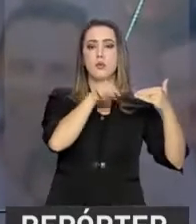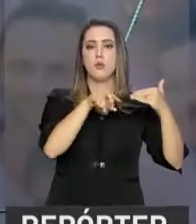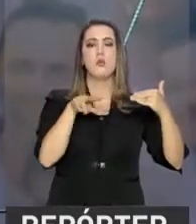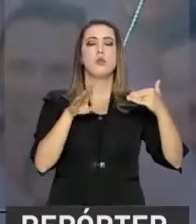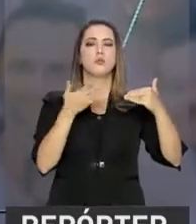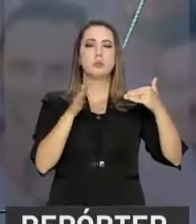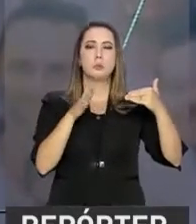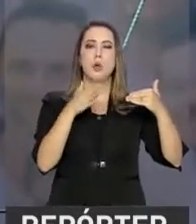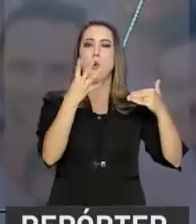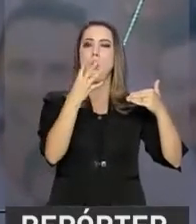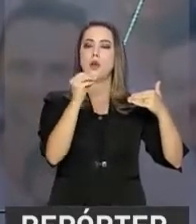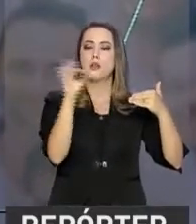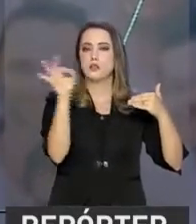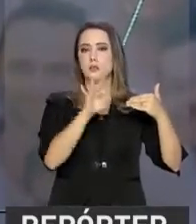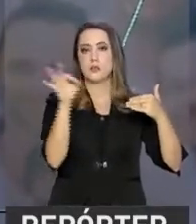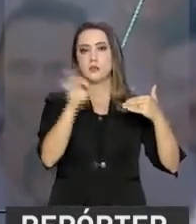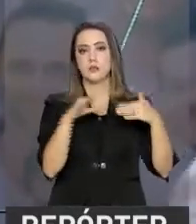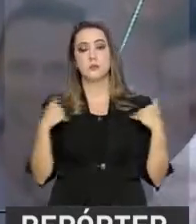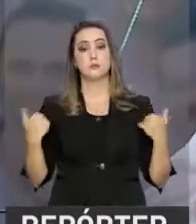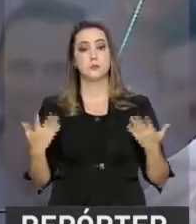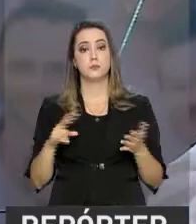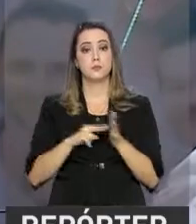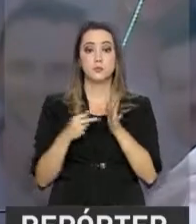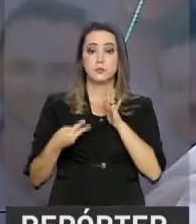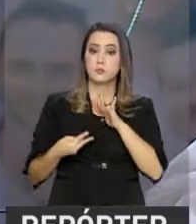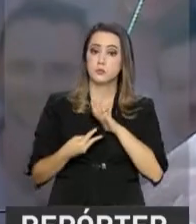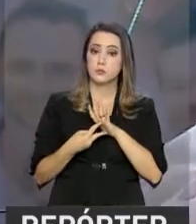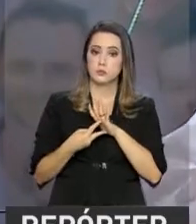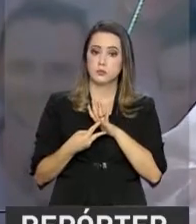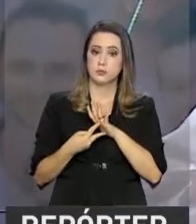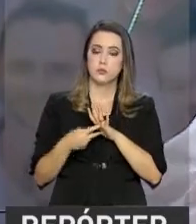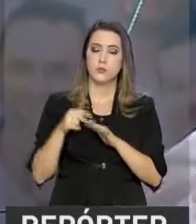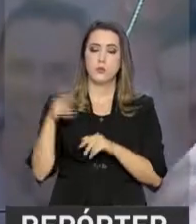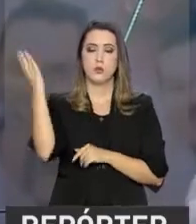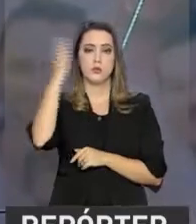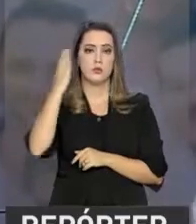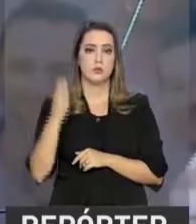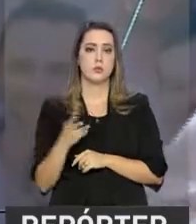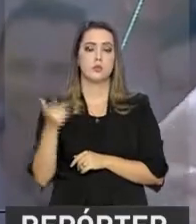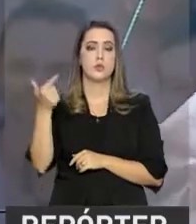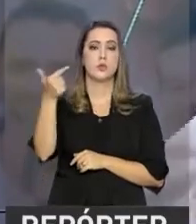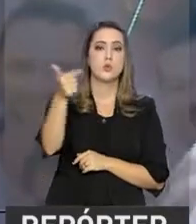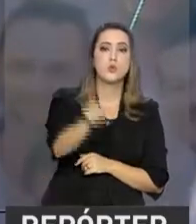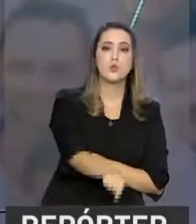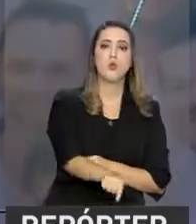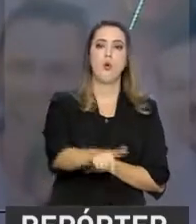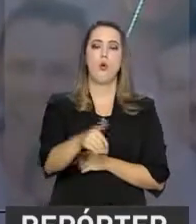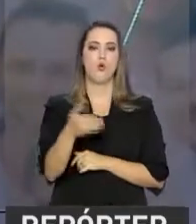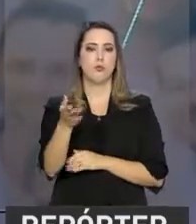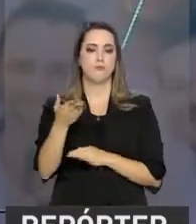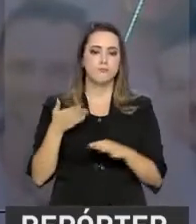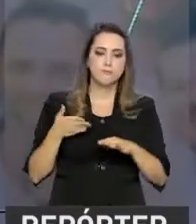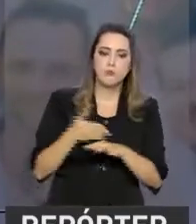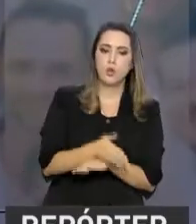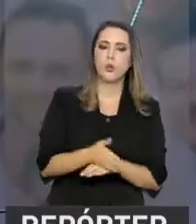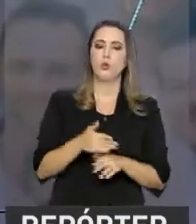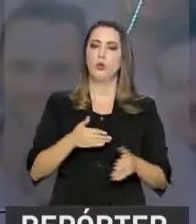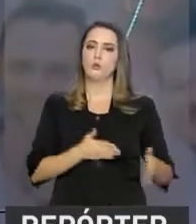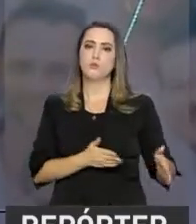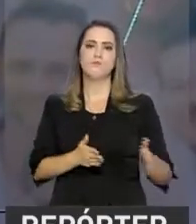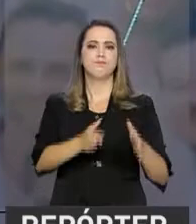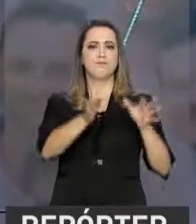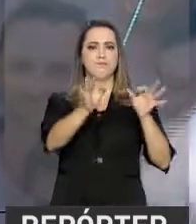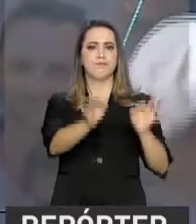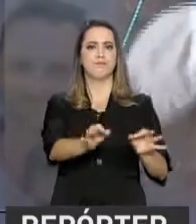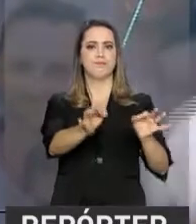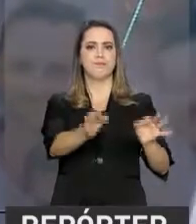impressionantes 40%. Isso significa que o Brasil, de novo, entrou na direção, agora sim